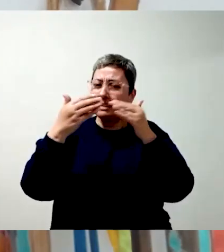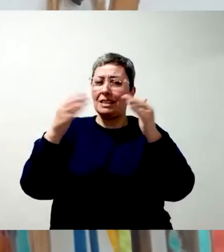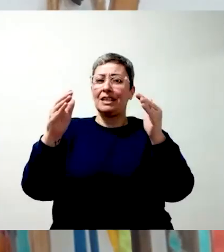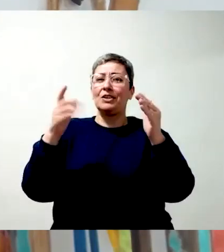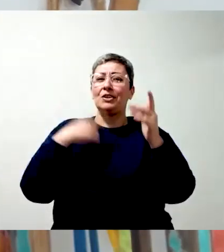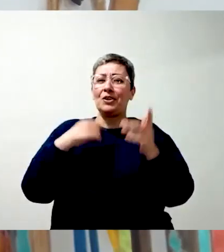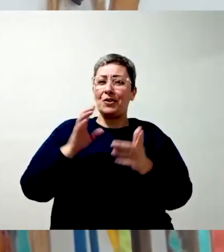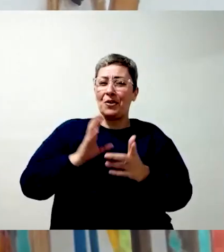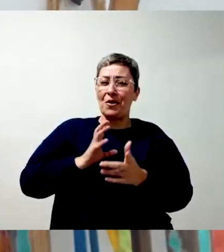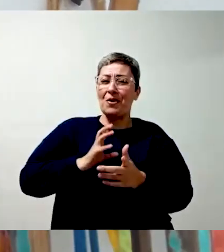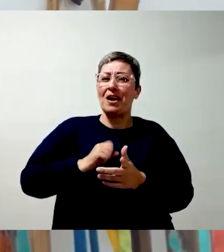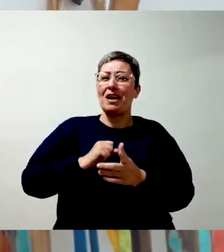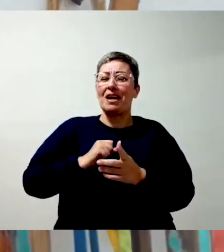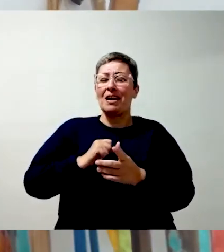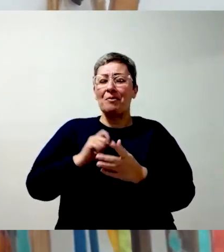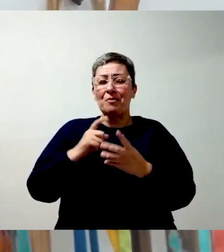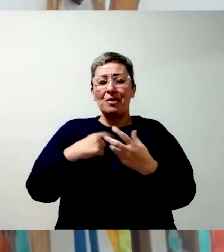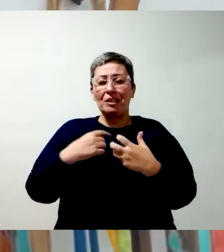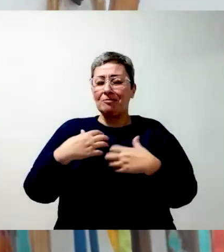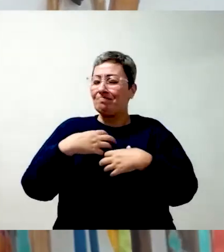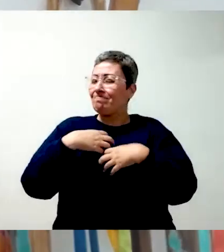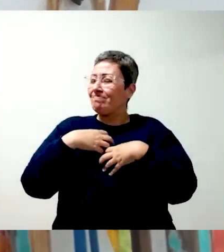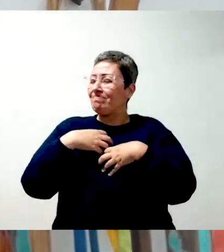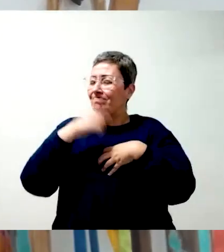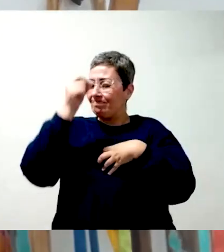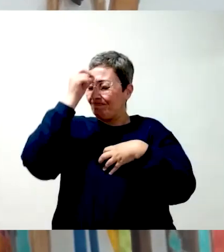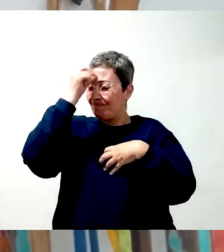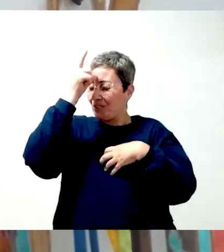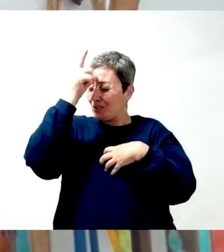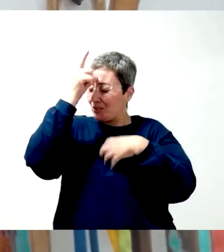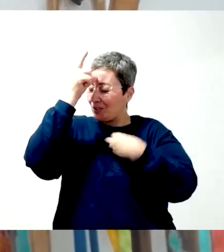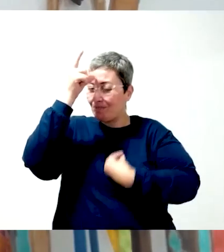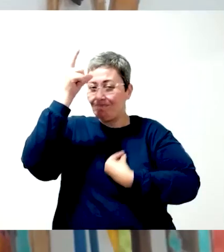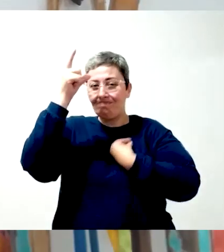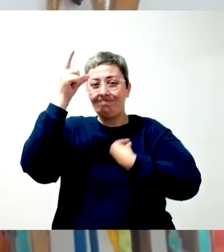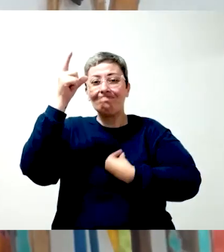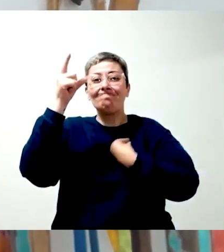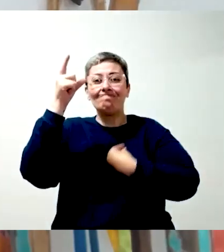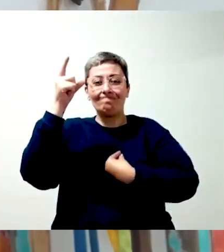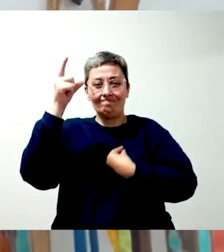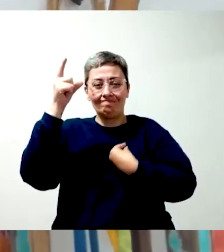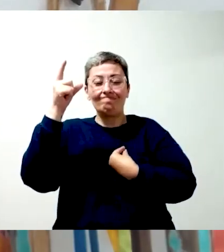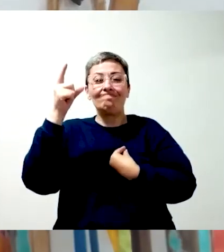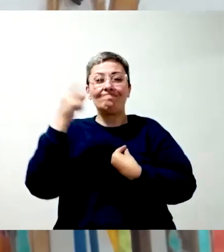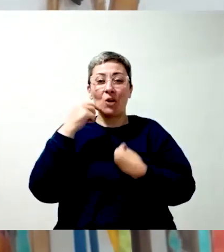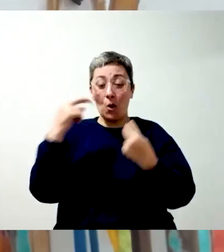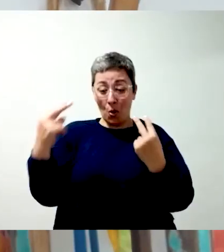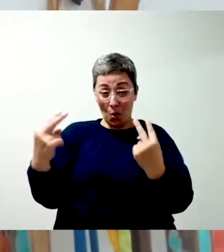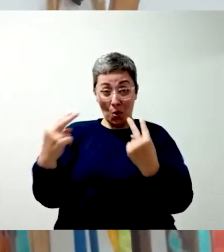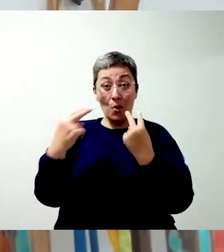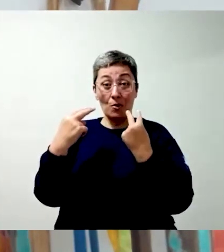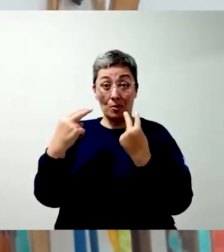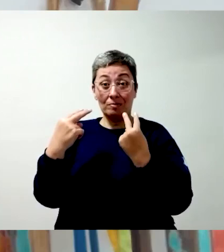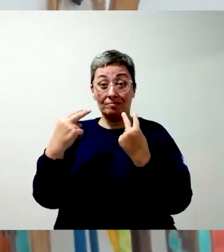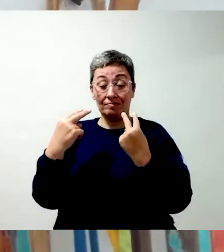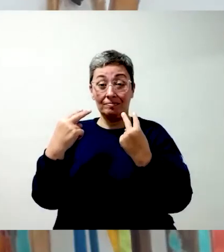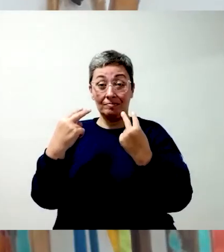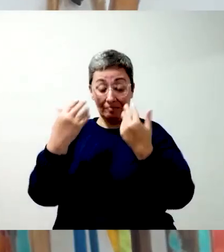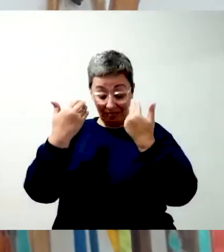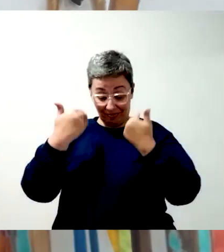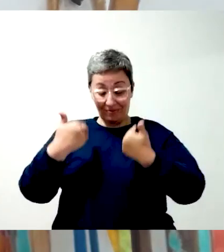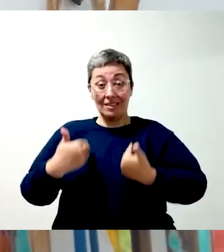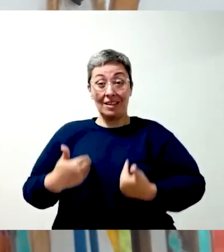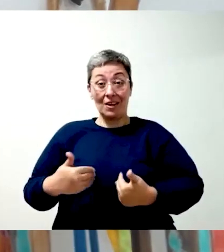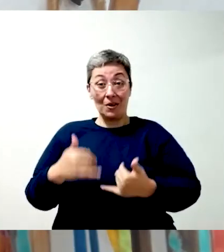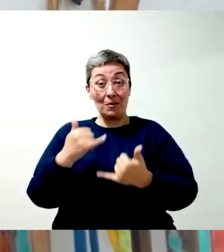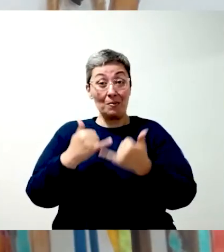aberta para aquilo que eu amo, eu sinto essa cultura pulsando em mim. Olhem para mim,